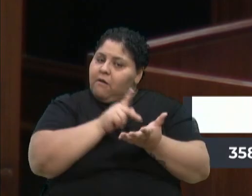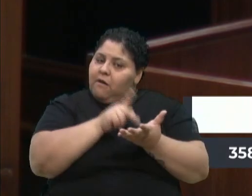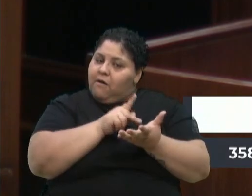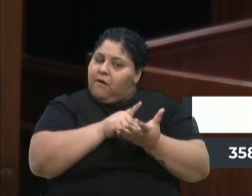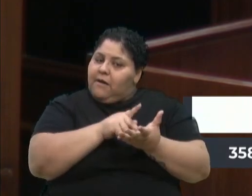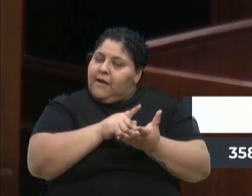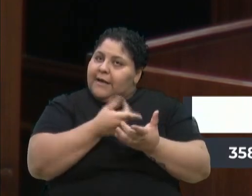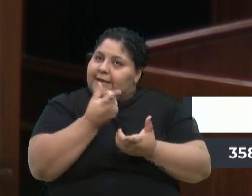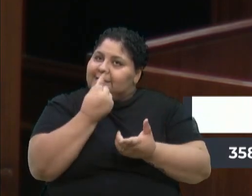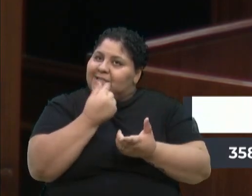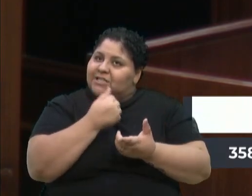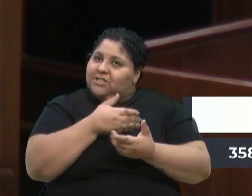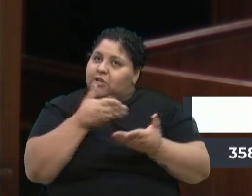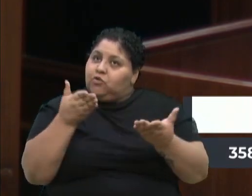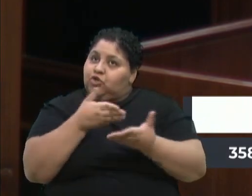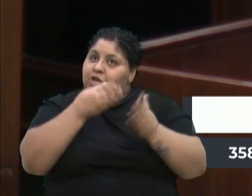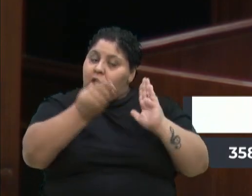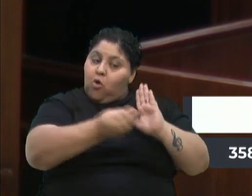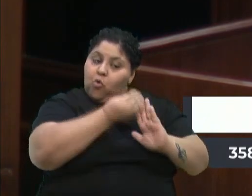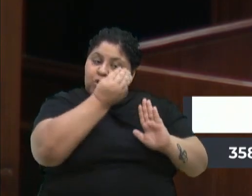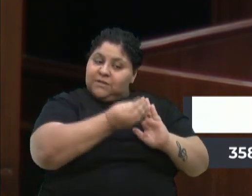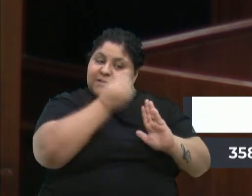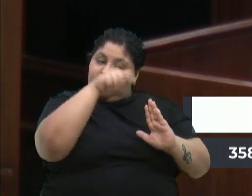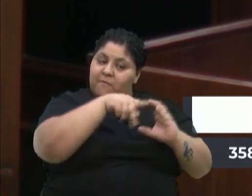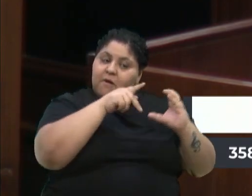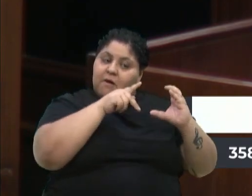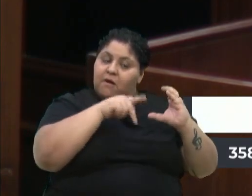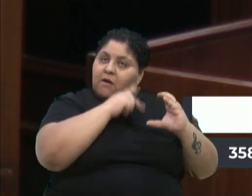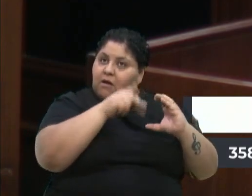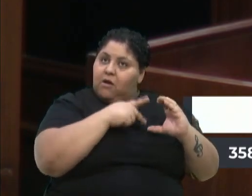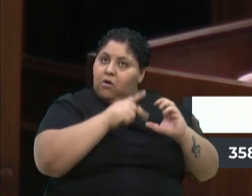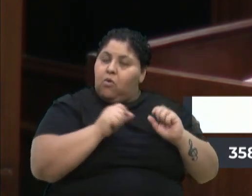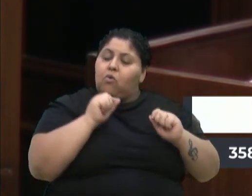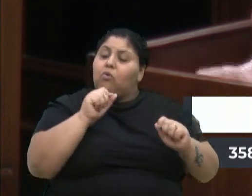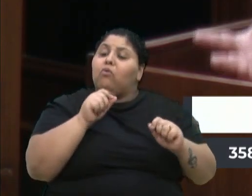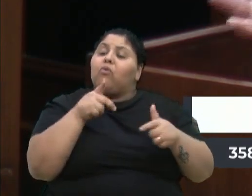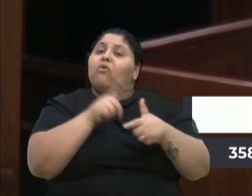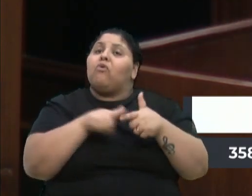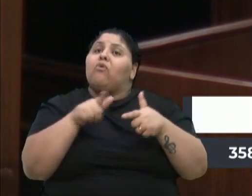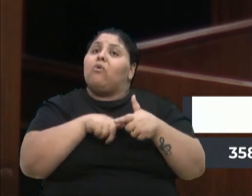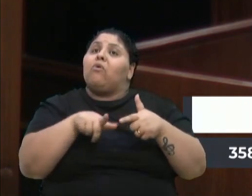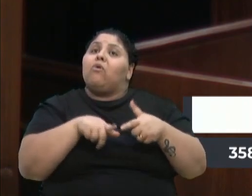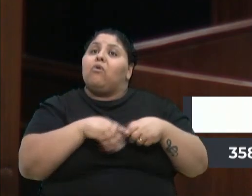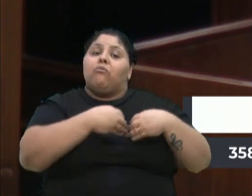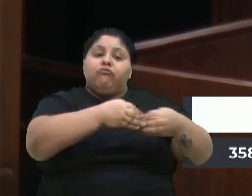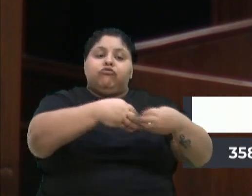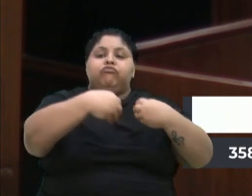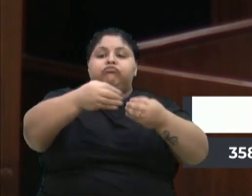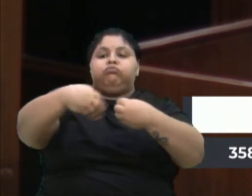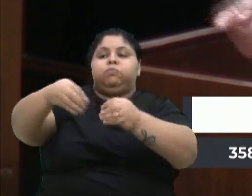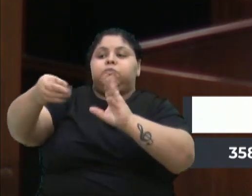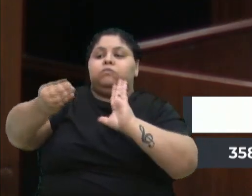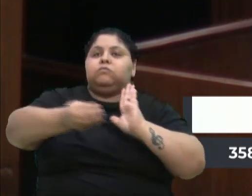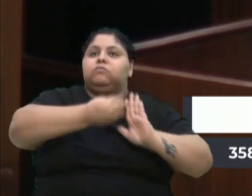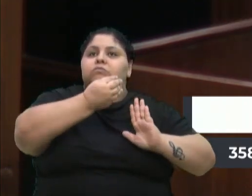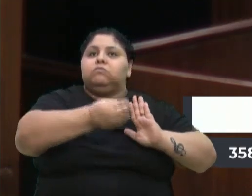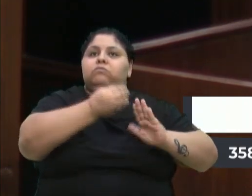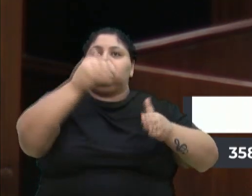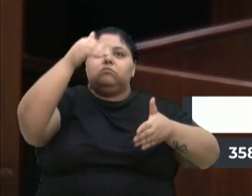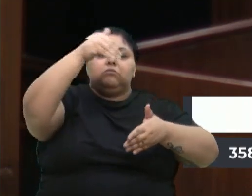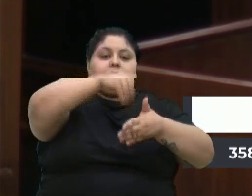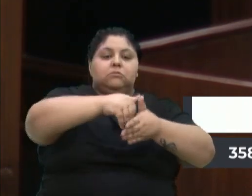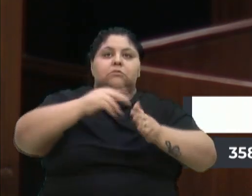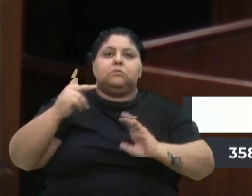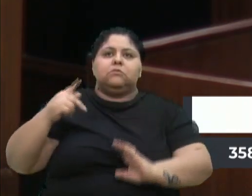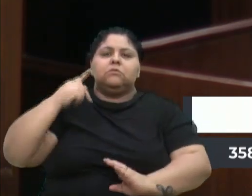o orçamento desta casa. Qual é o mal de poder distribuir este orçamento dentro dos